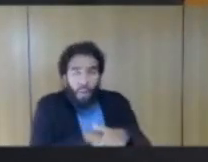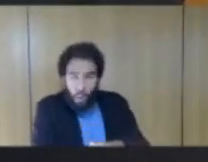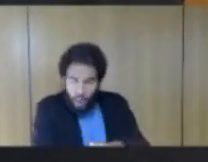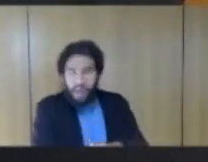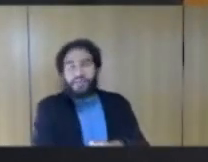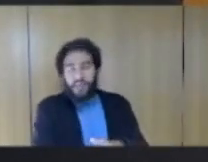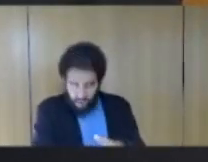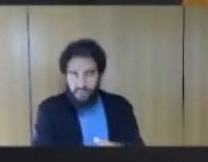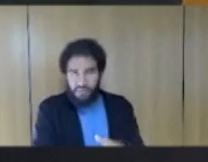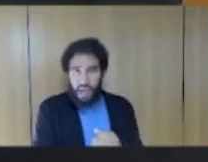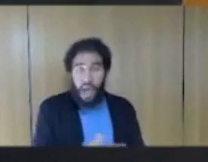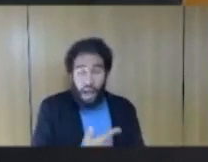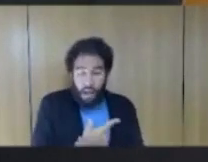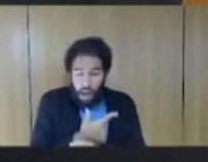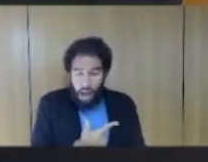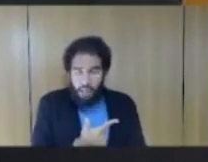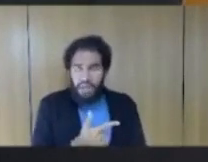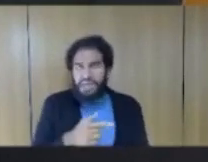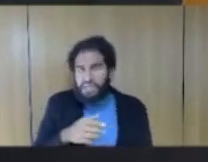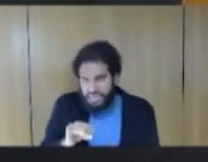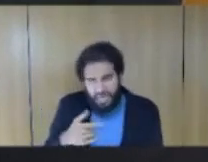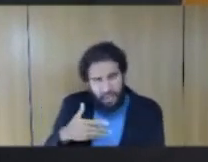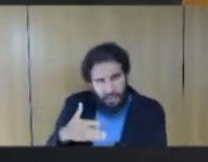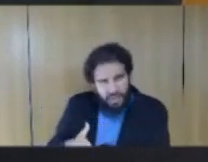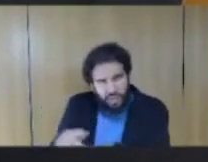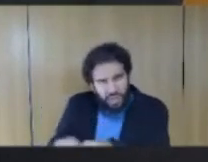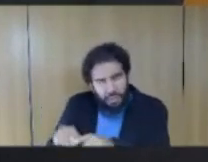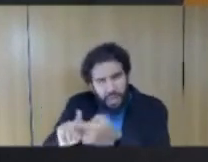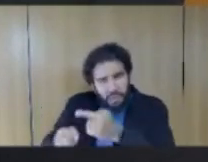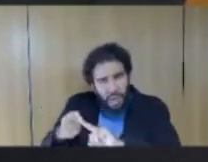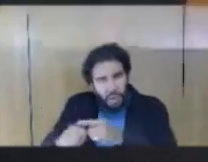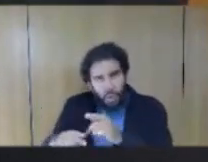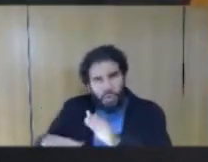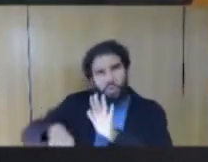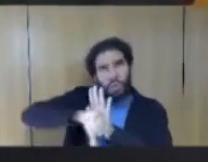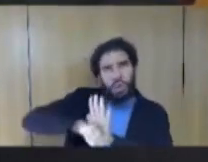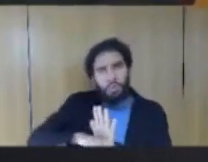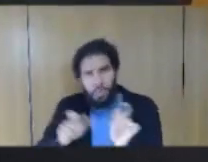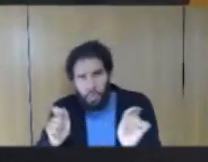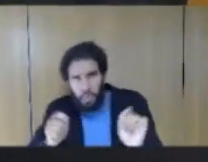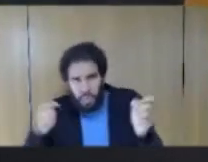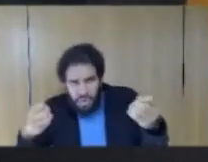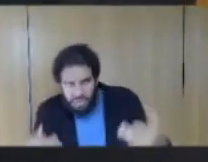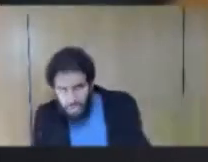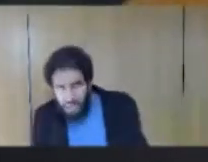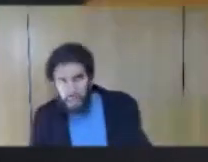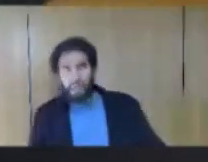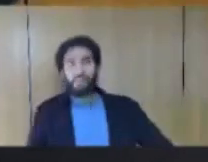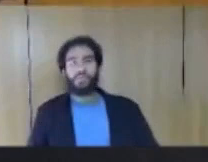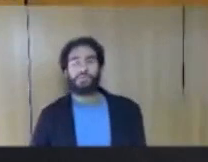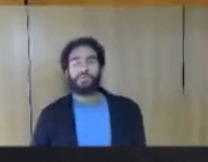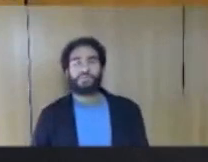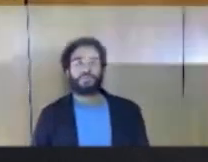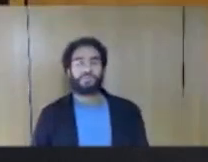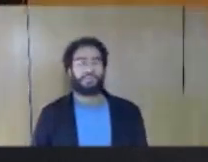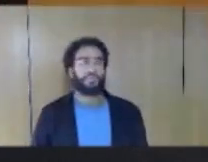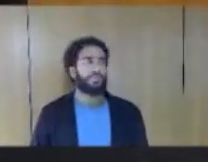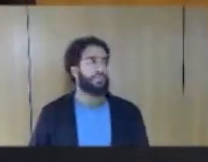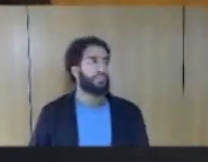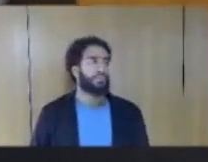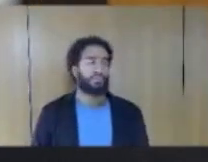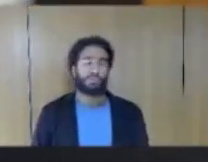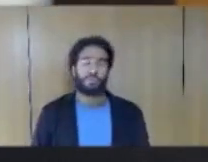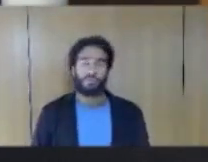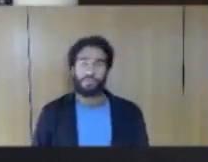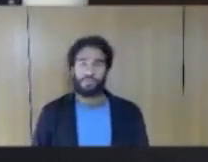apuros que ele também participou do planejamento do crime se eu puder falar um pouco disso por favor ou doutora Andrei